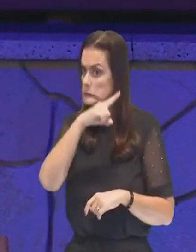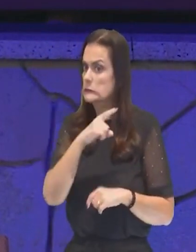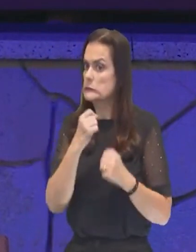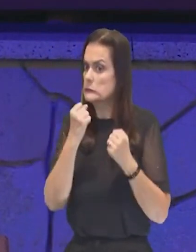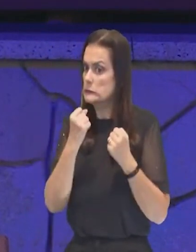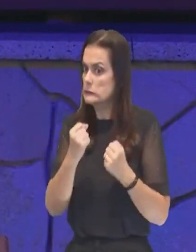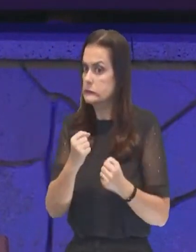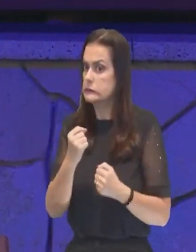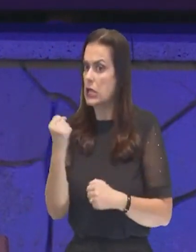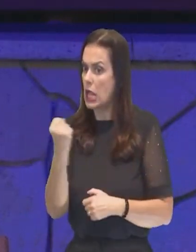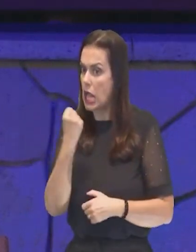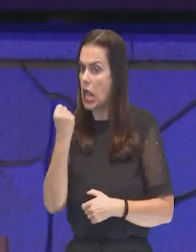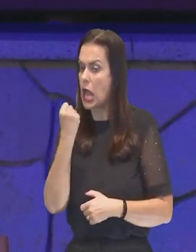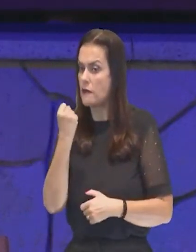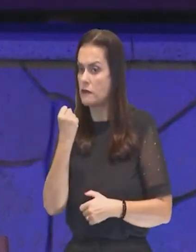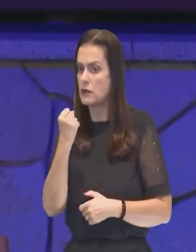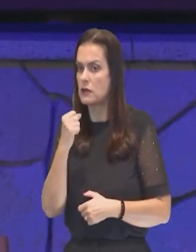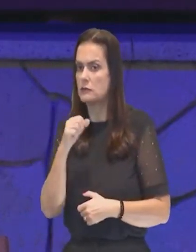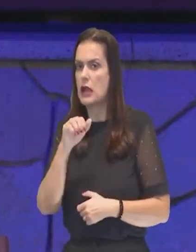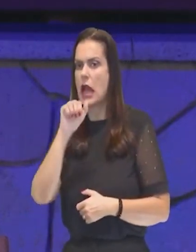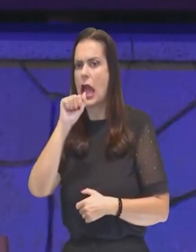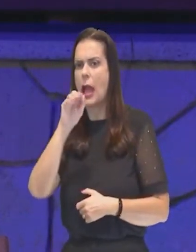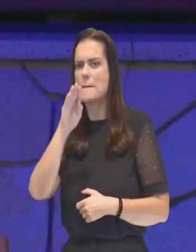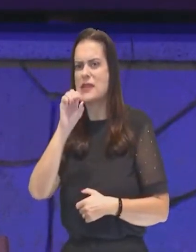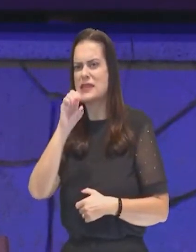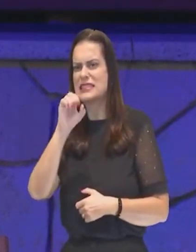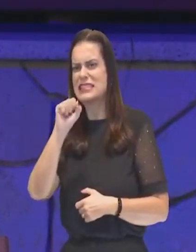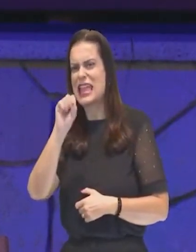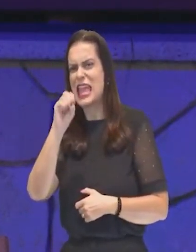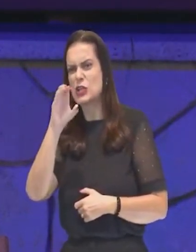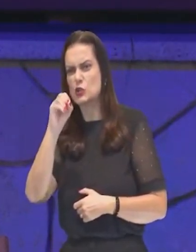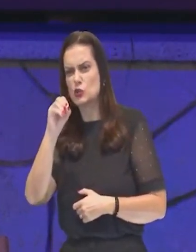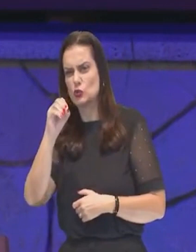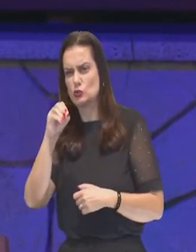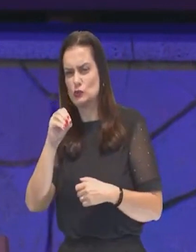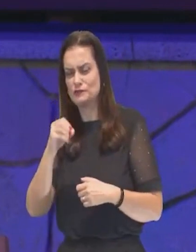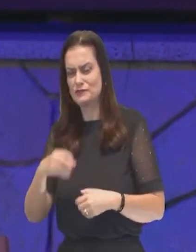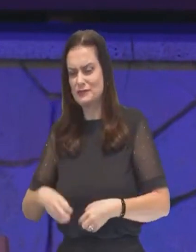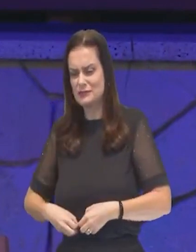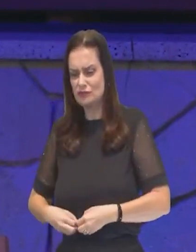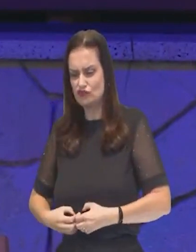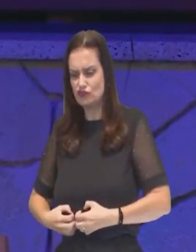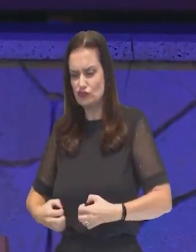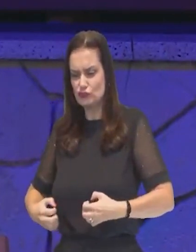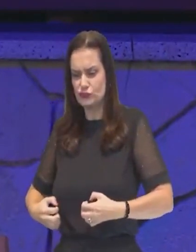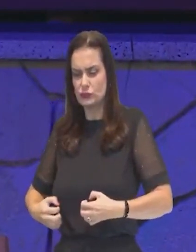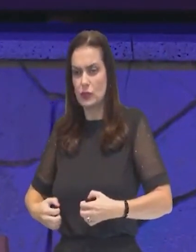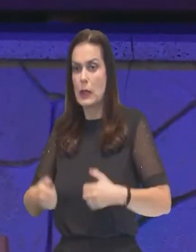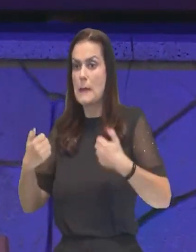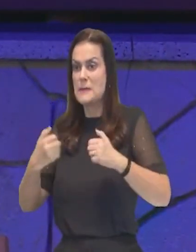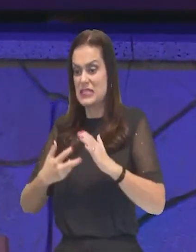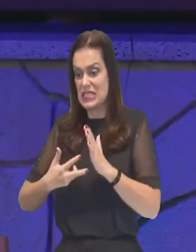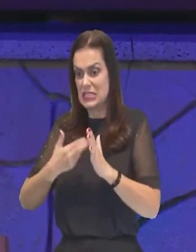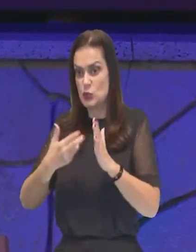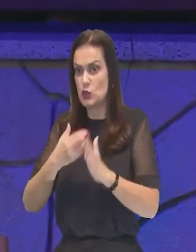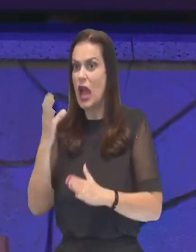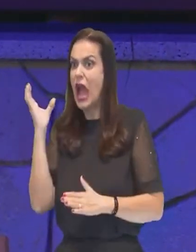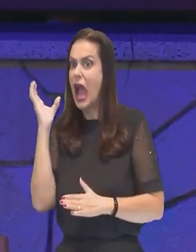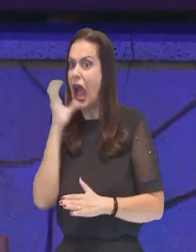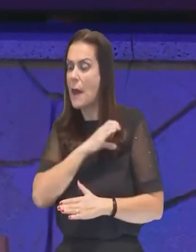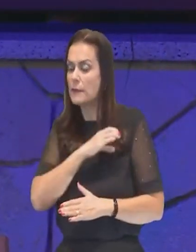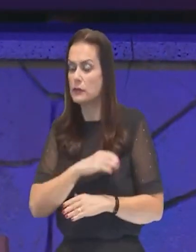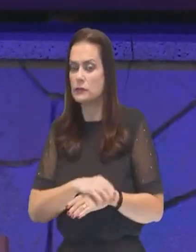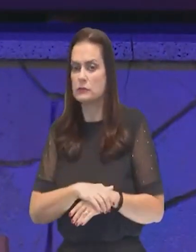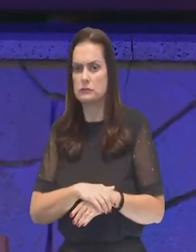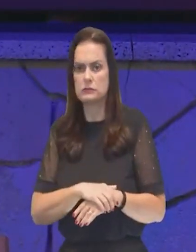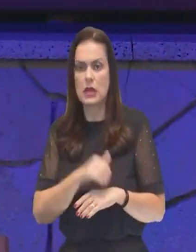com um abscesso na região abdominal e você precisa fazer uma cirurgia com urgência. E a